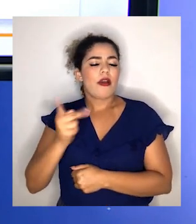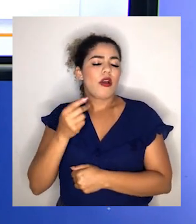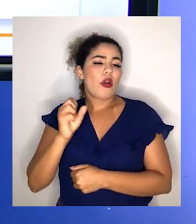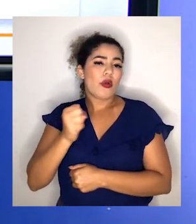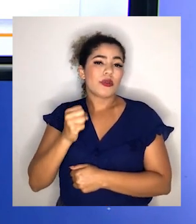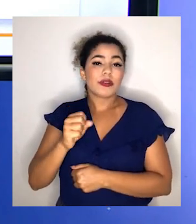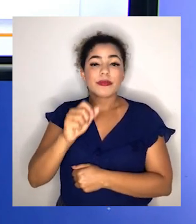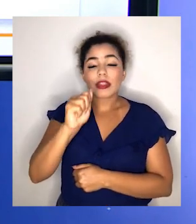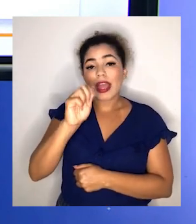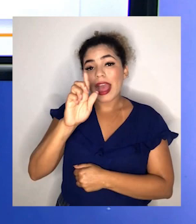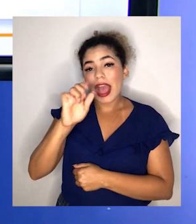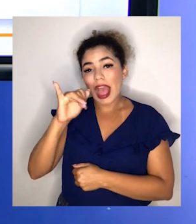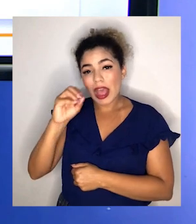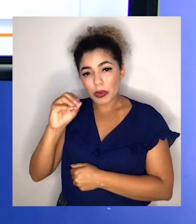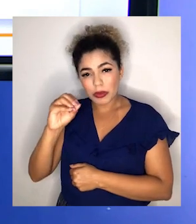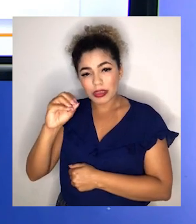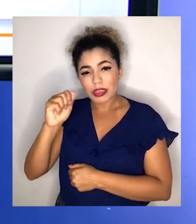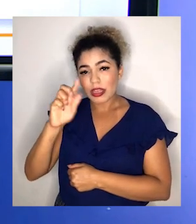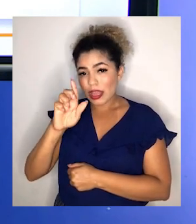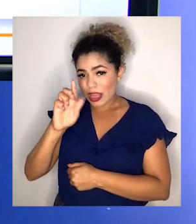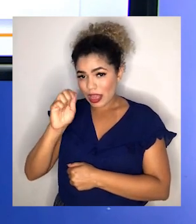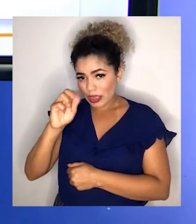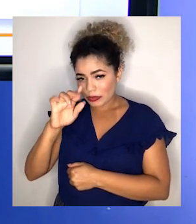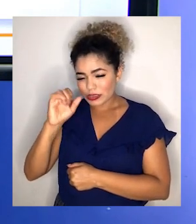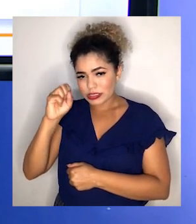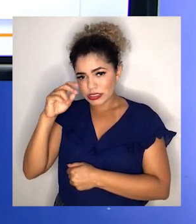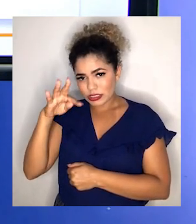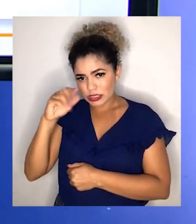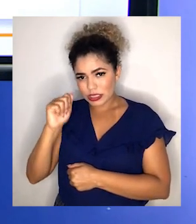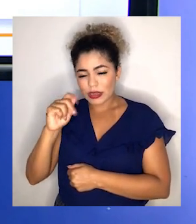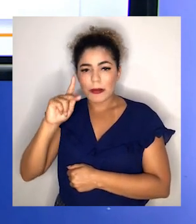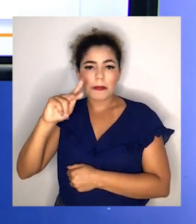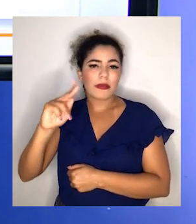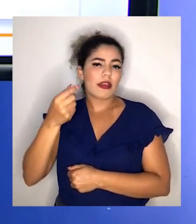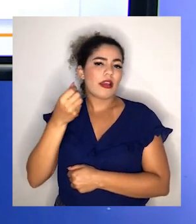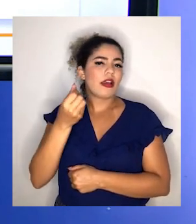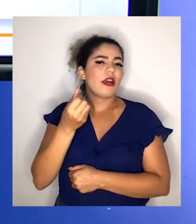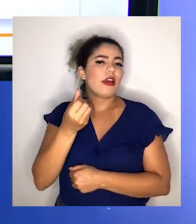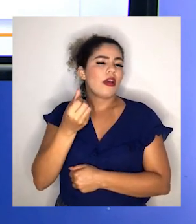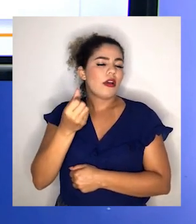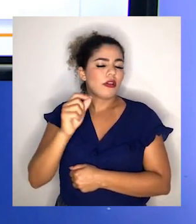sanitária, extremamente básica, com pH 12,5.